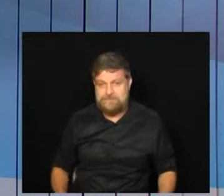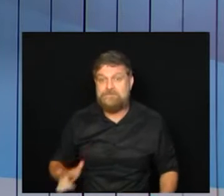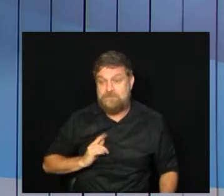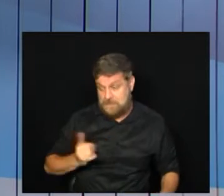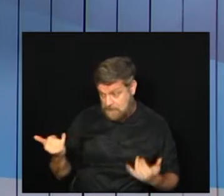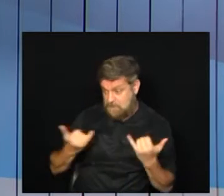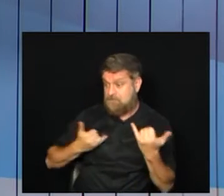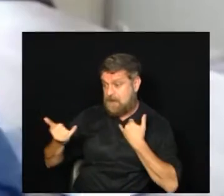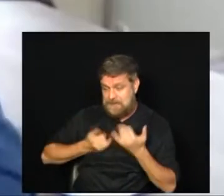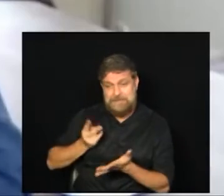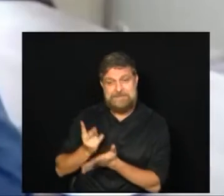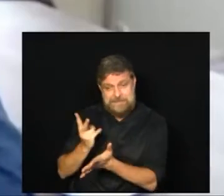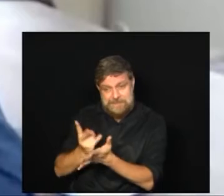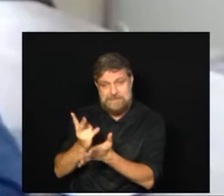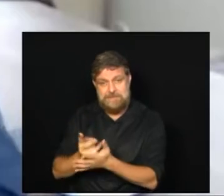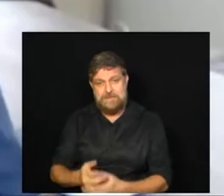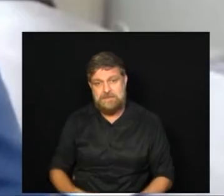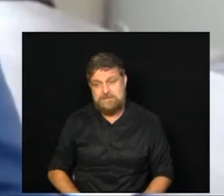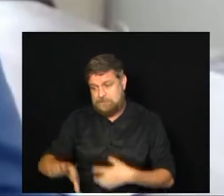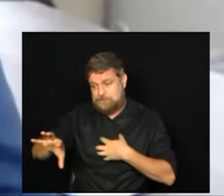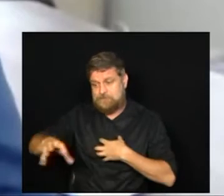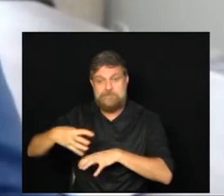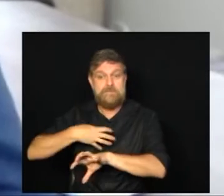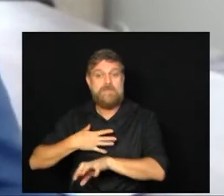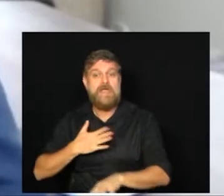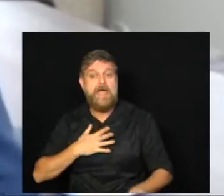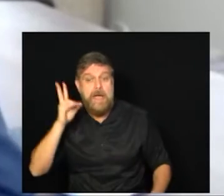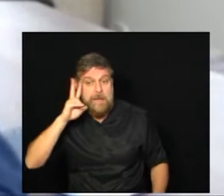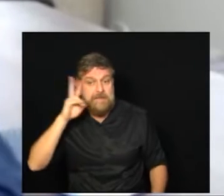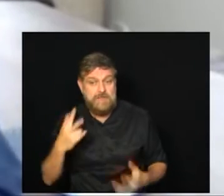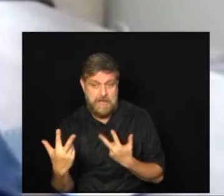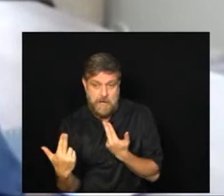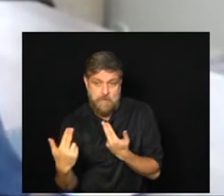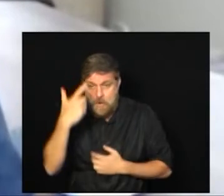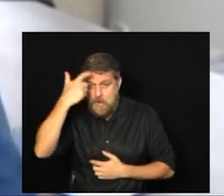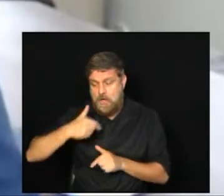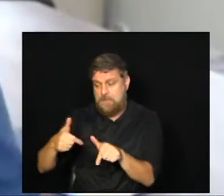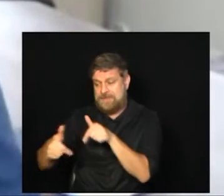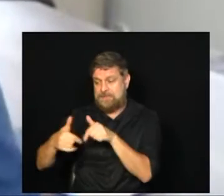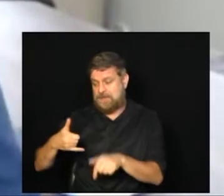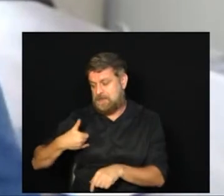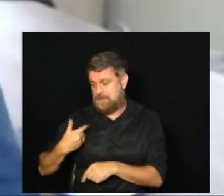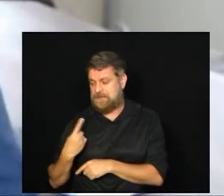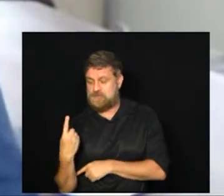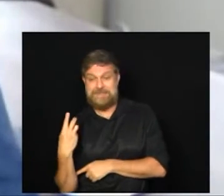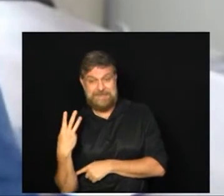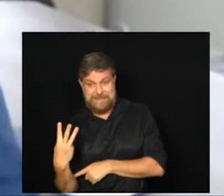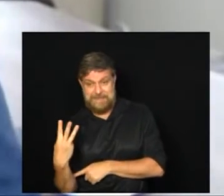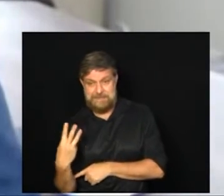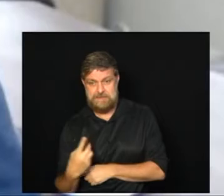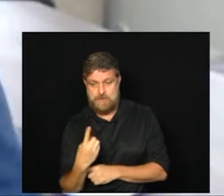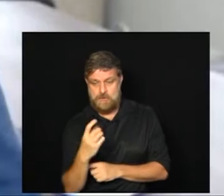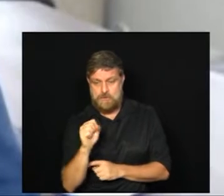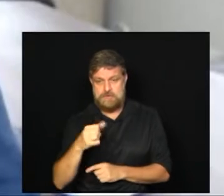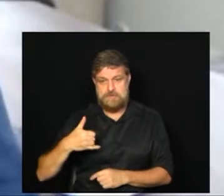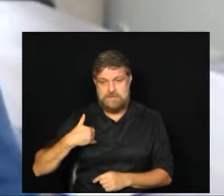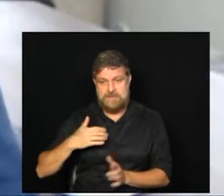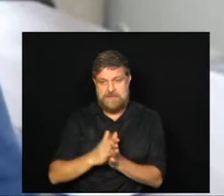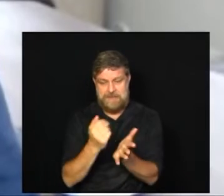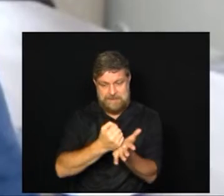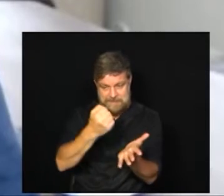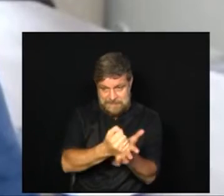muito, ouço sempre e me identifico porque essa foi a minha história também, né? Eu comecei a trabalhar com 13 anos de idade, com 18 já trabalhava de carteira